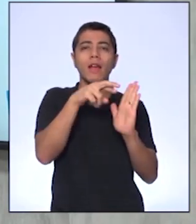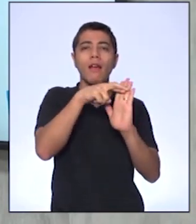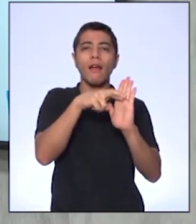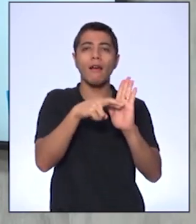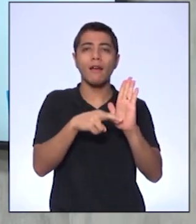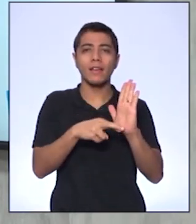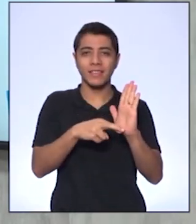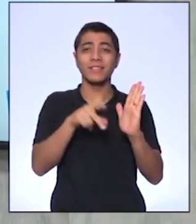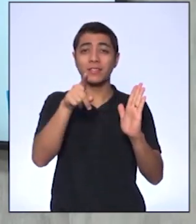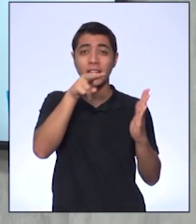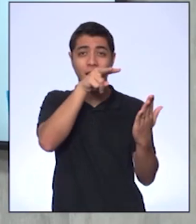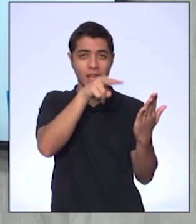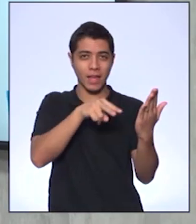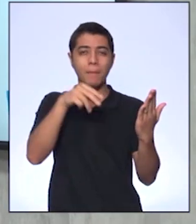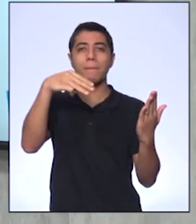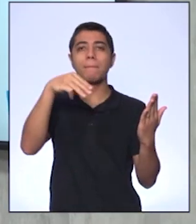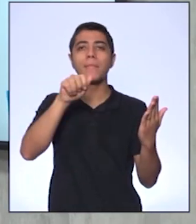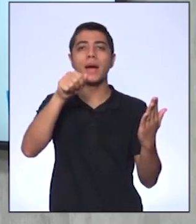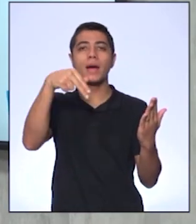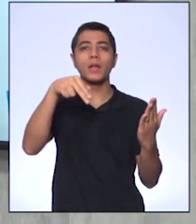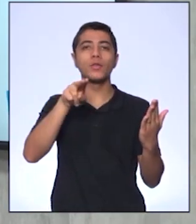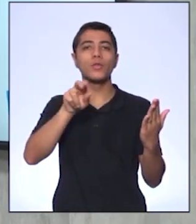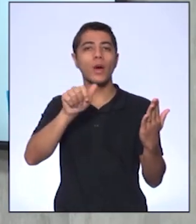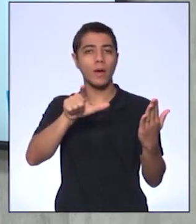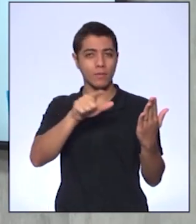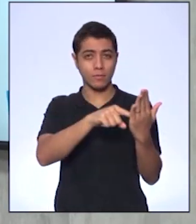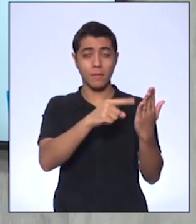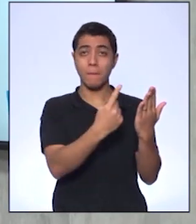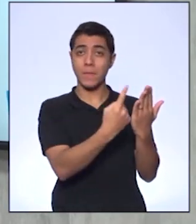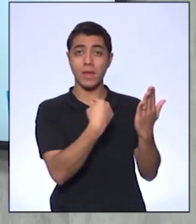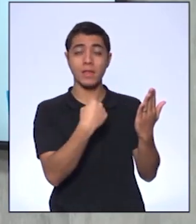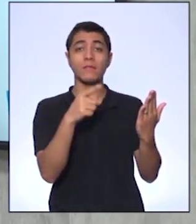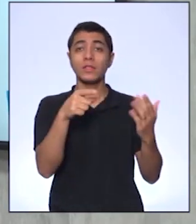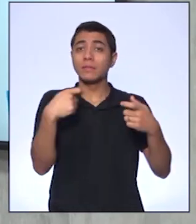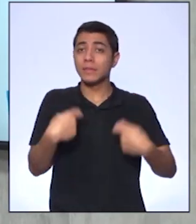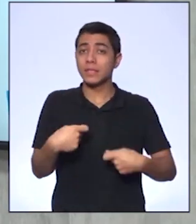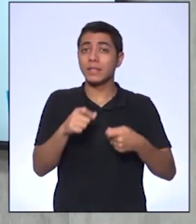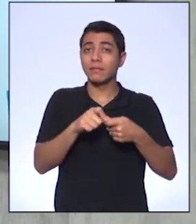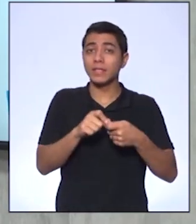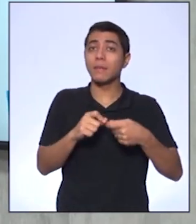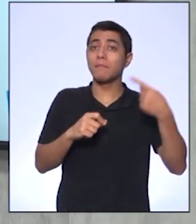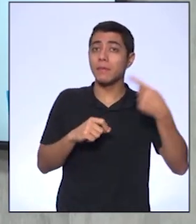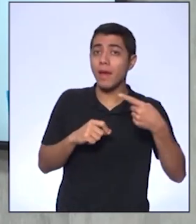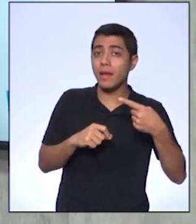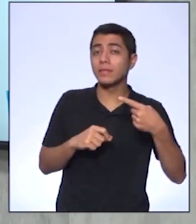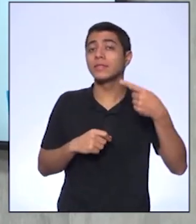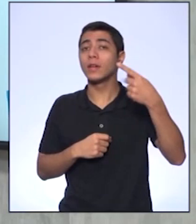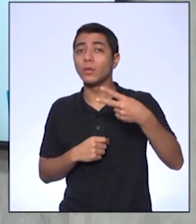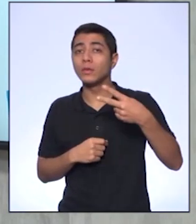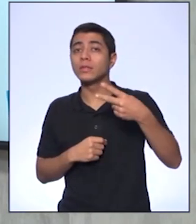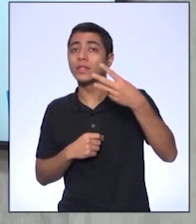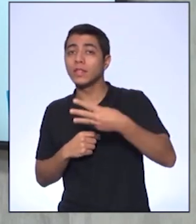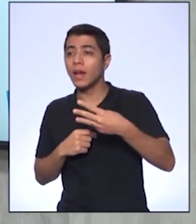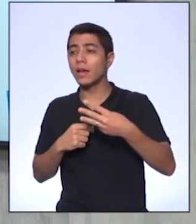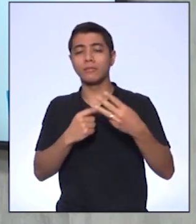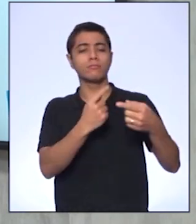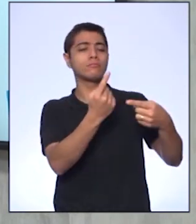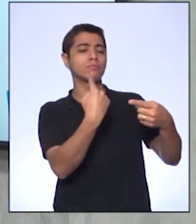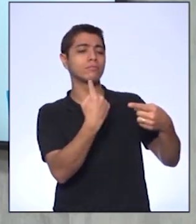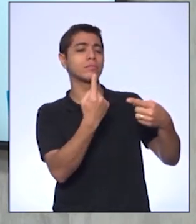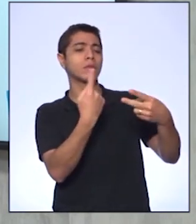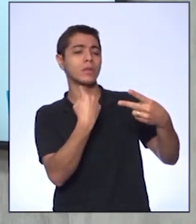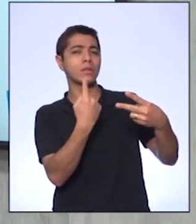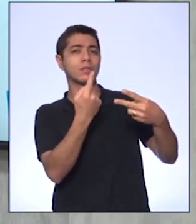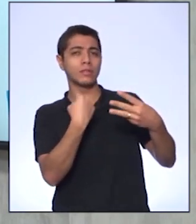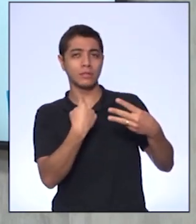uma sequência de comandos que você deve executar. Ó, quer ver uma coisa bacana? Esses tutoriais que a gente assiste para aprender